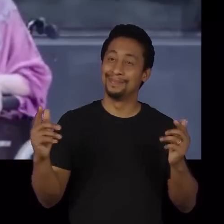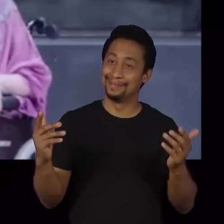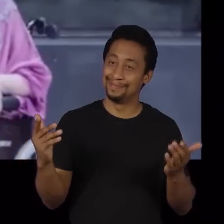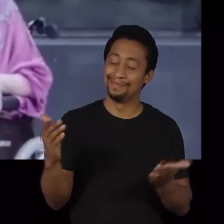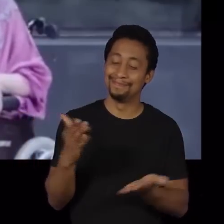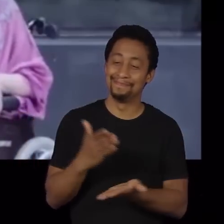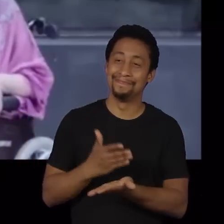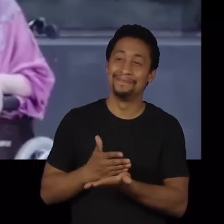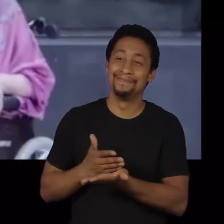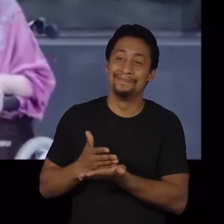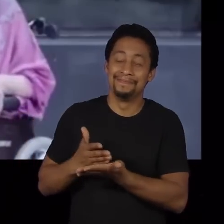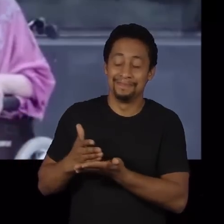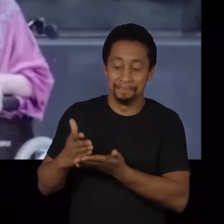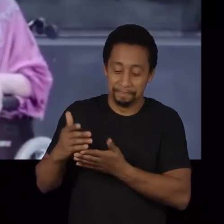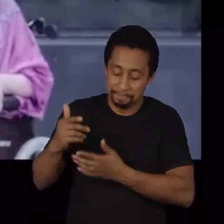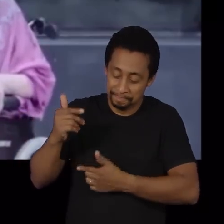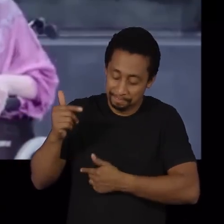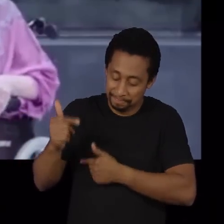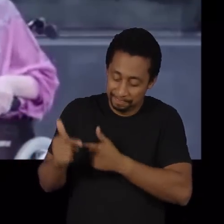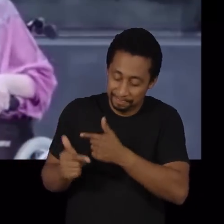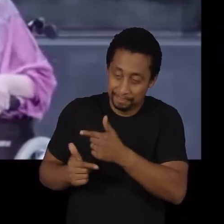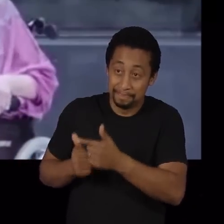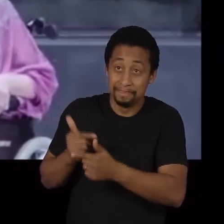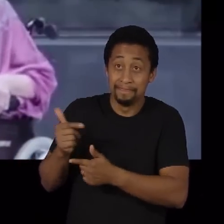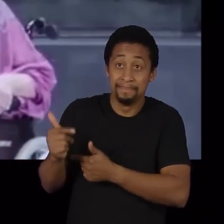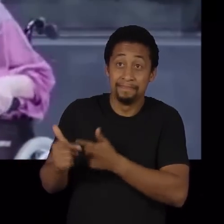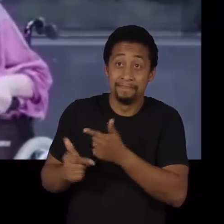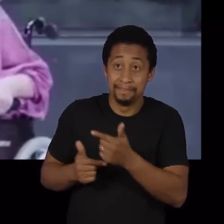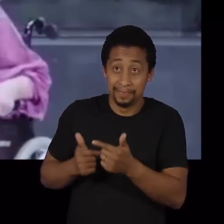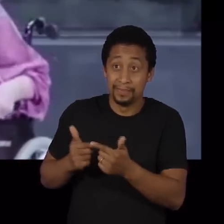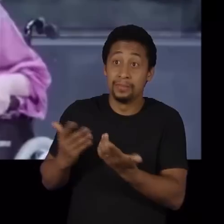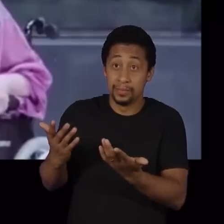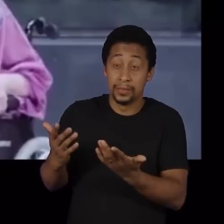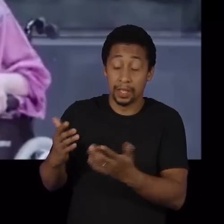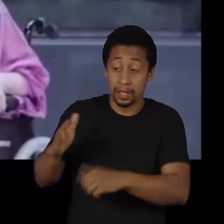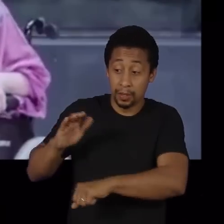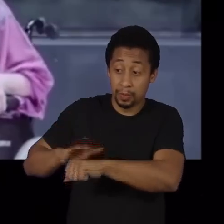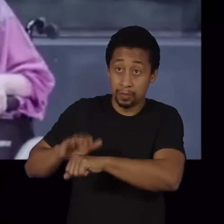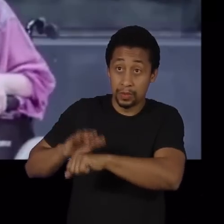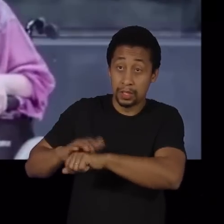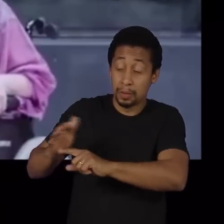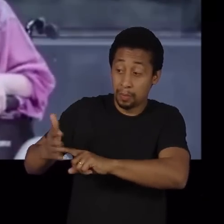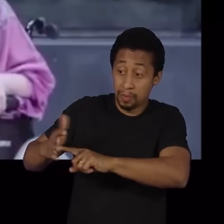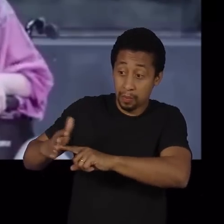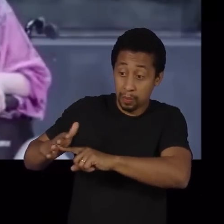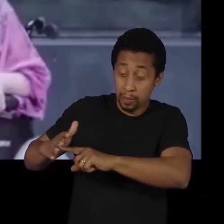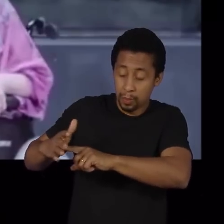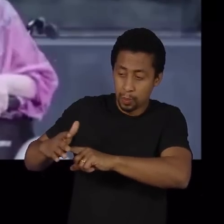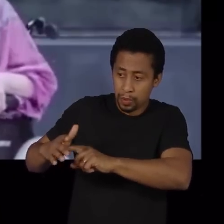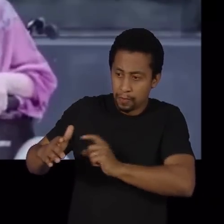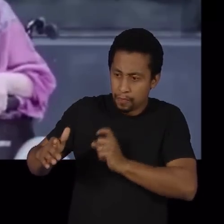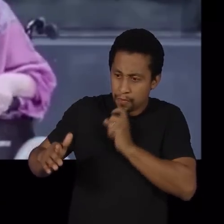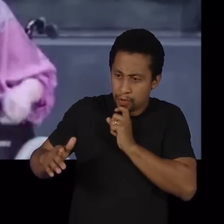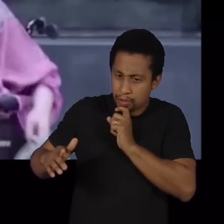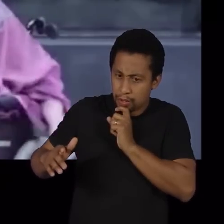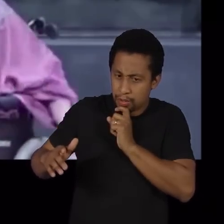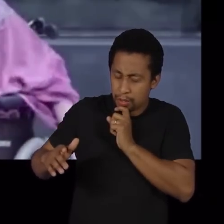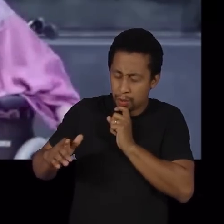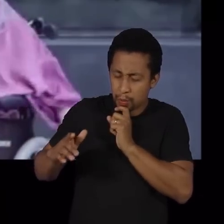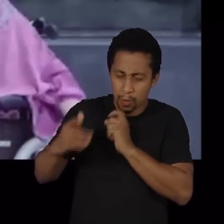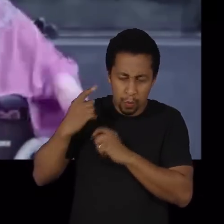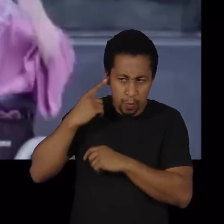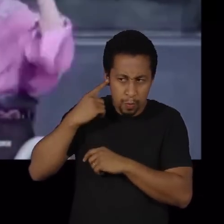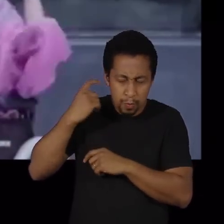Começo do trabalho. Olho encher a máquina fria. Primeiro ronco, primeiro zumbido